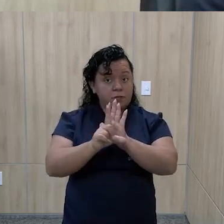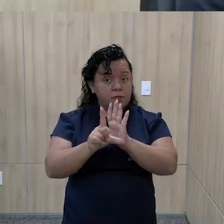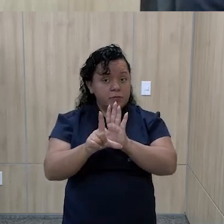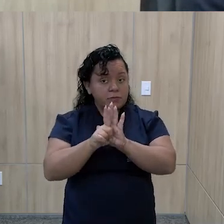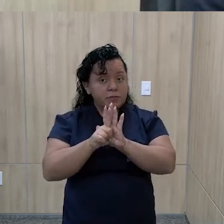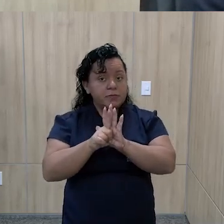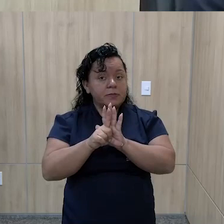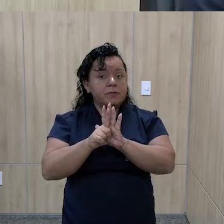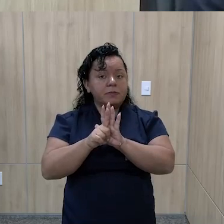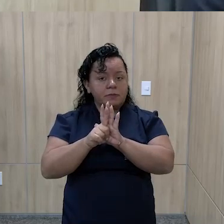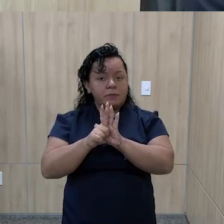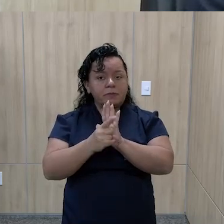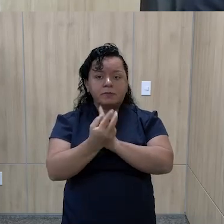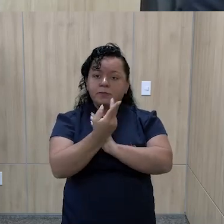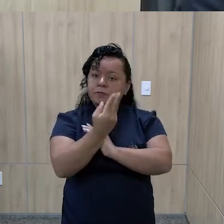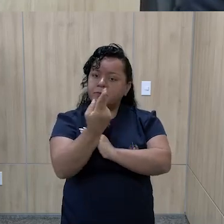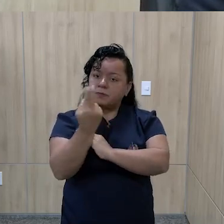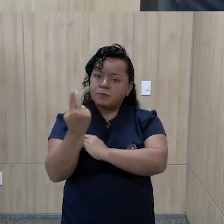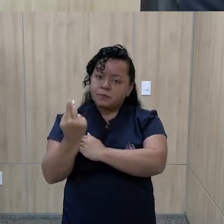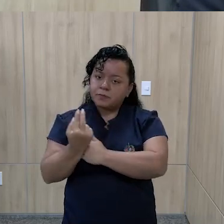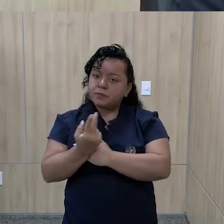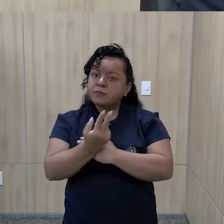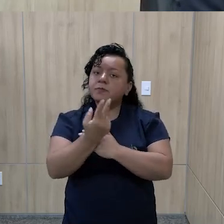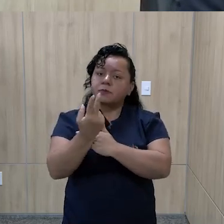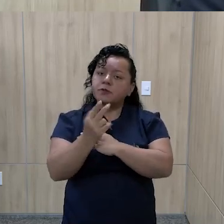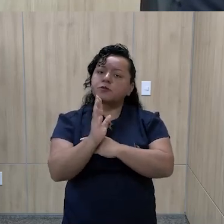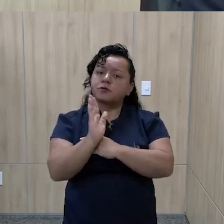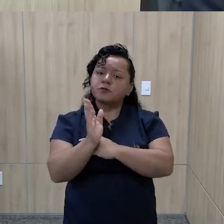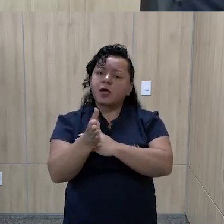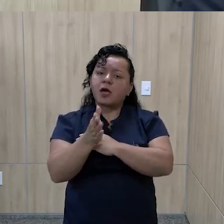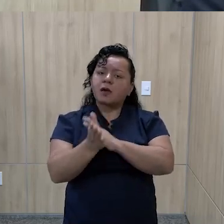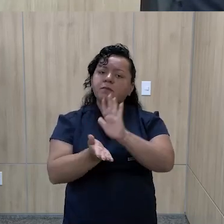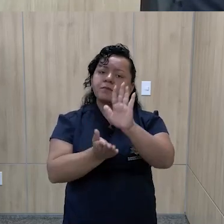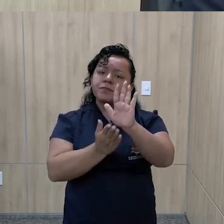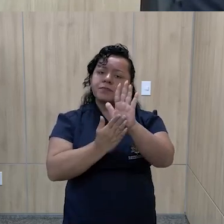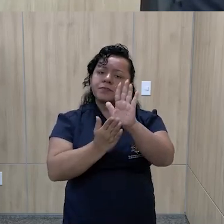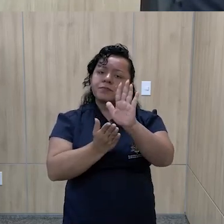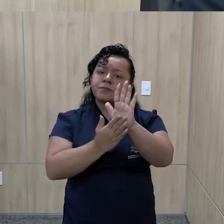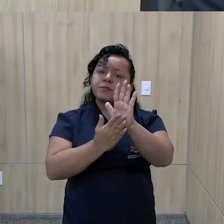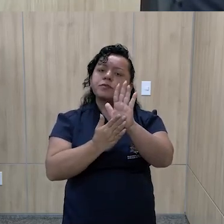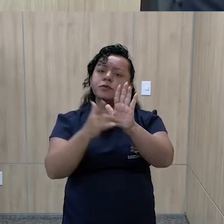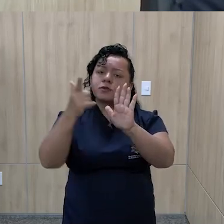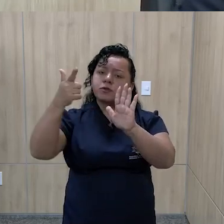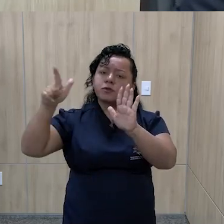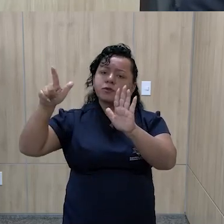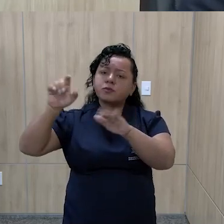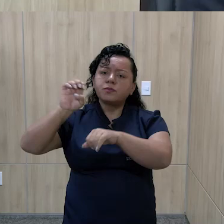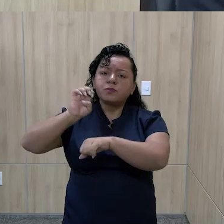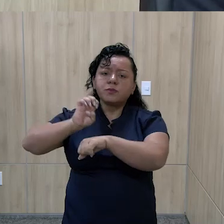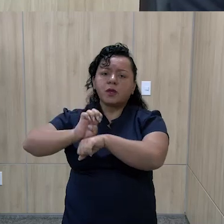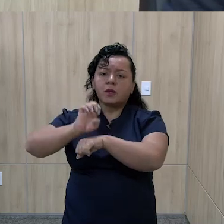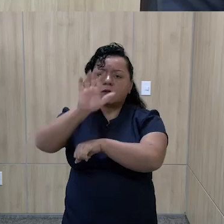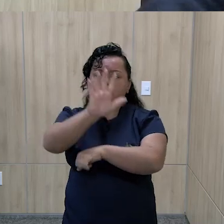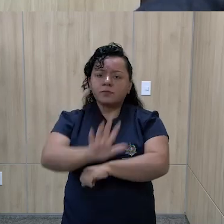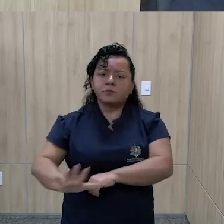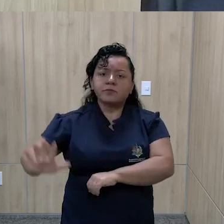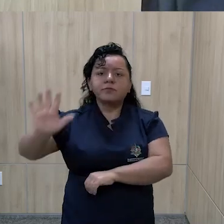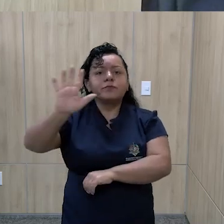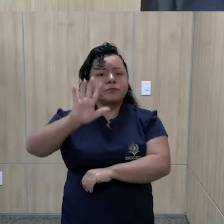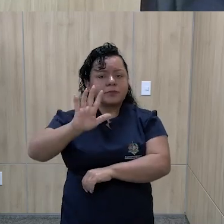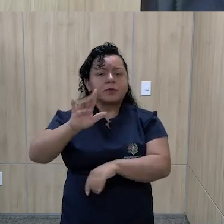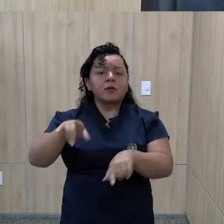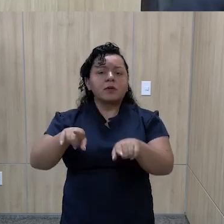projetos de lei com esta mesma vertente que já foram propostos em outros estados da Federação